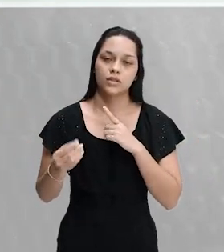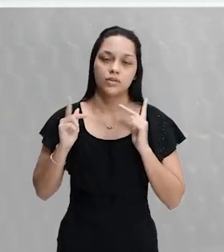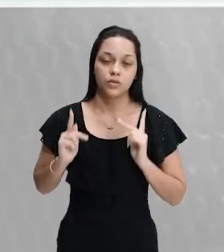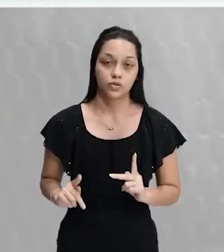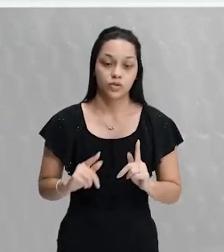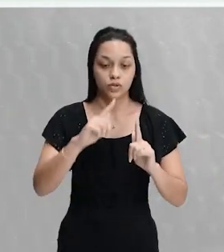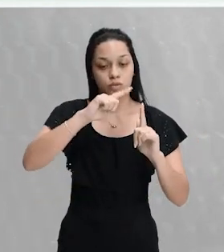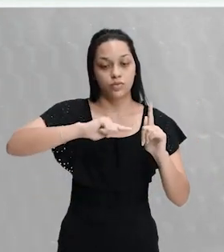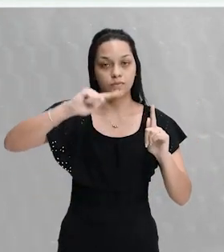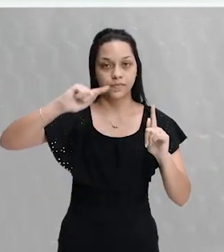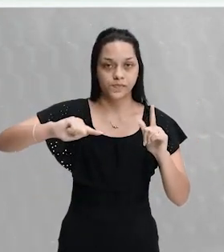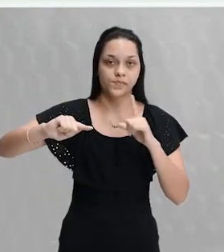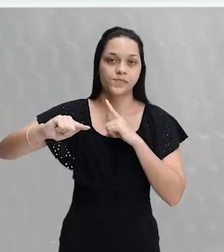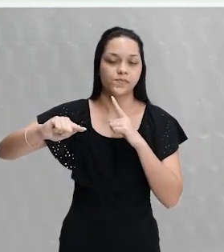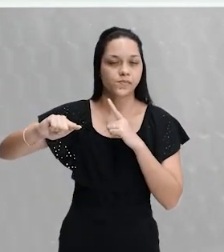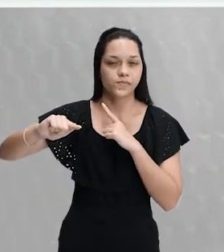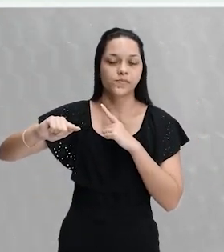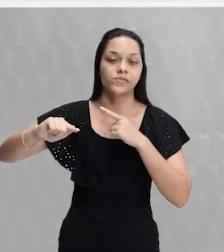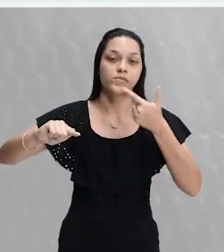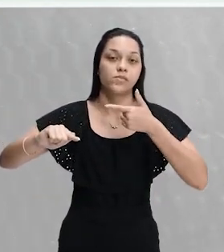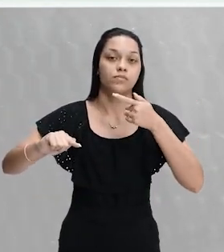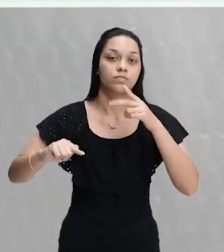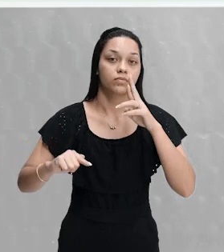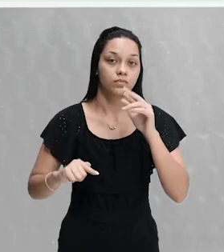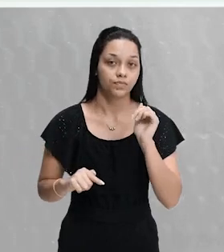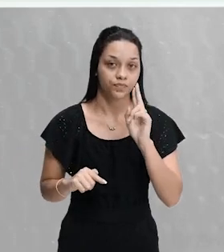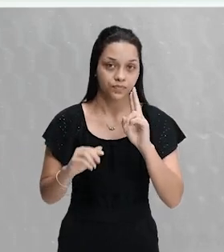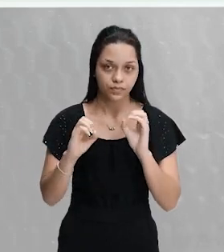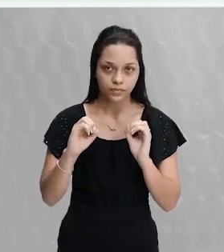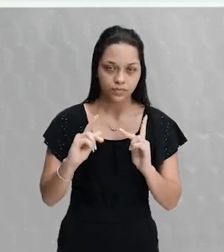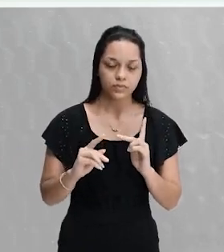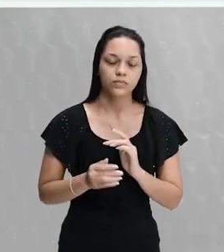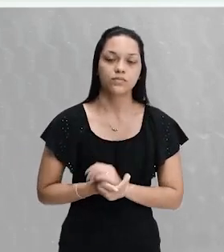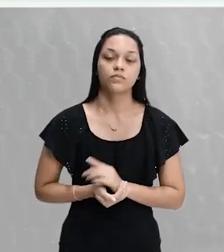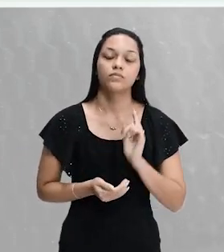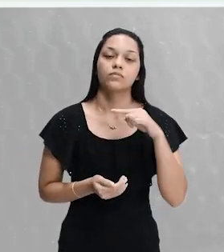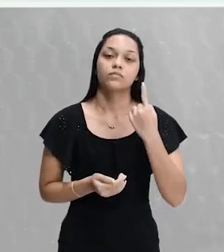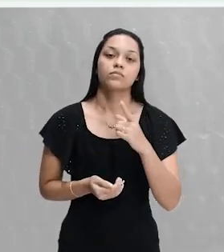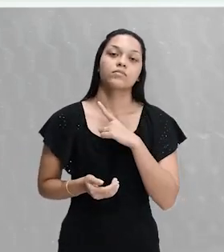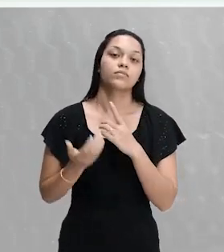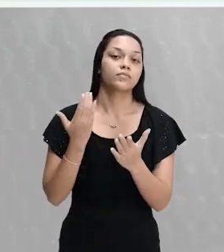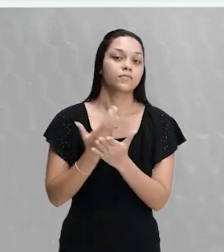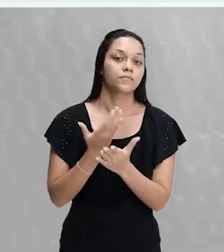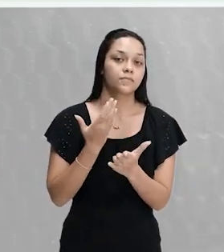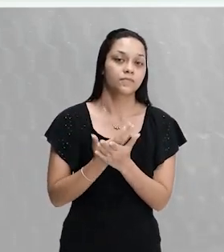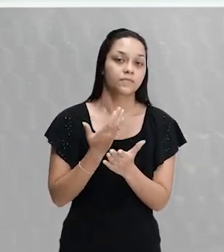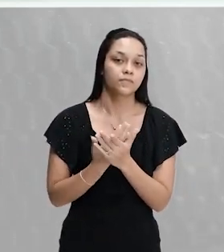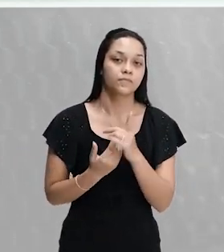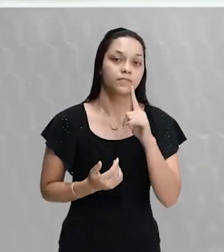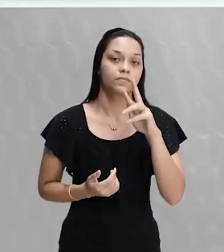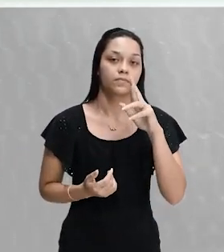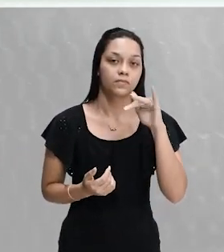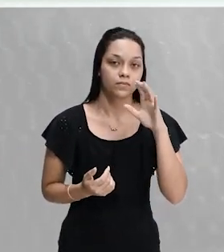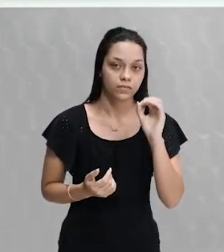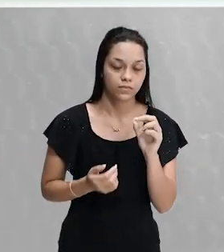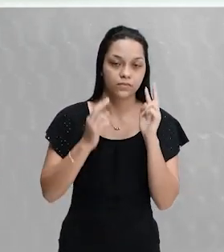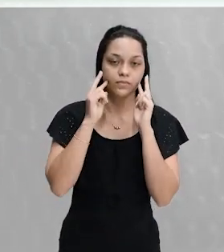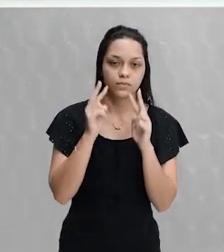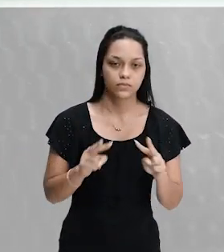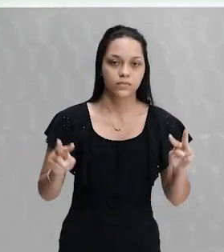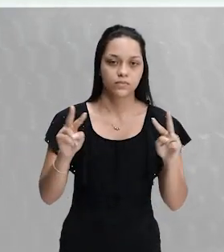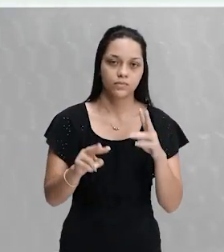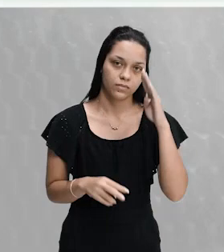comportamento do gráfico da função do segundo grau. Tá? Depois a gente vai estudar esse gráfico, olhar os seus